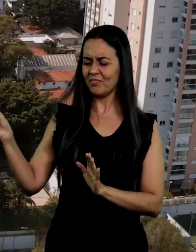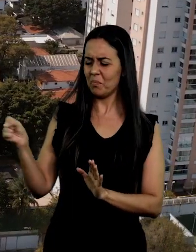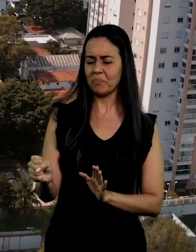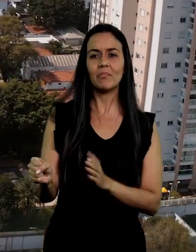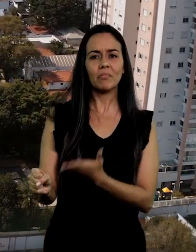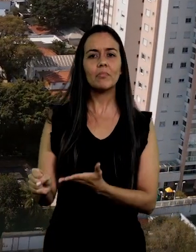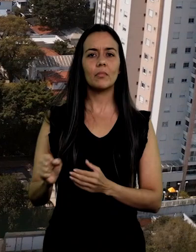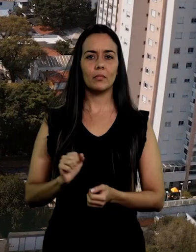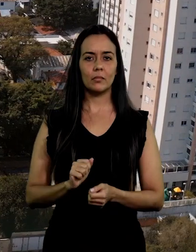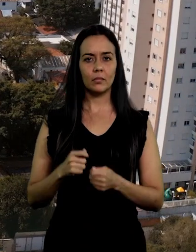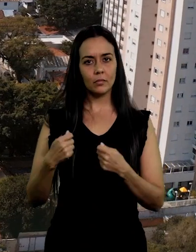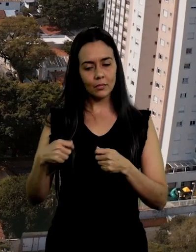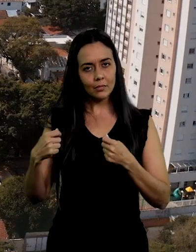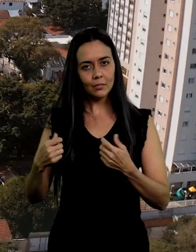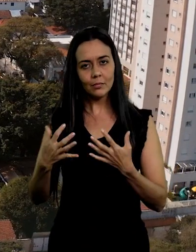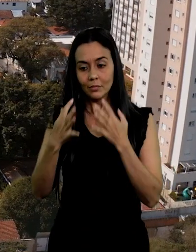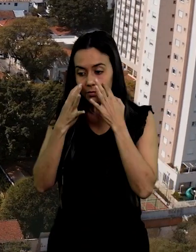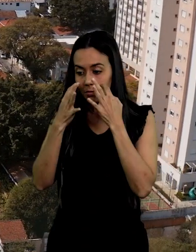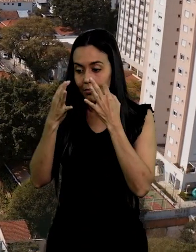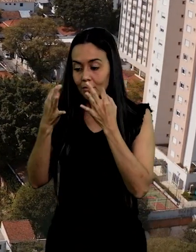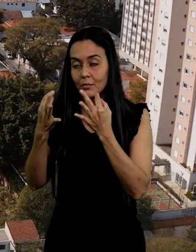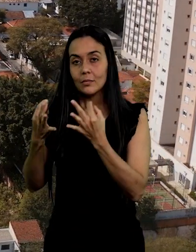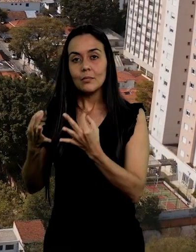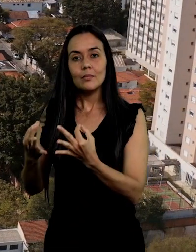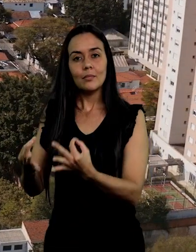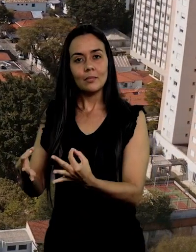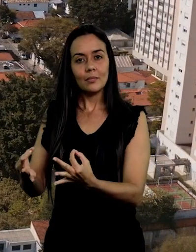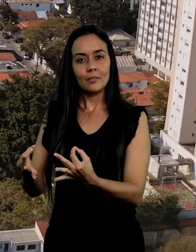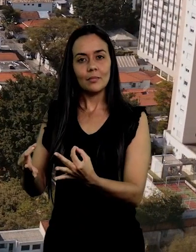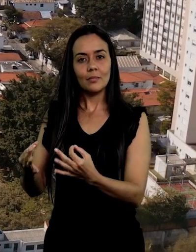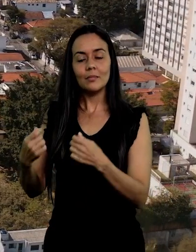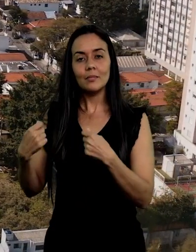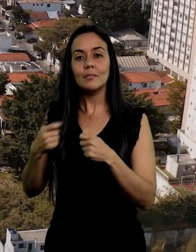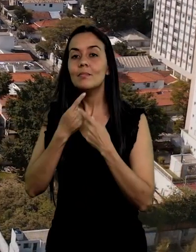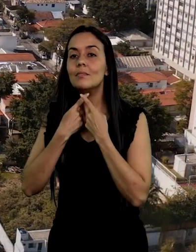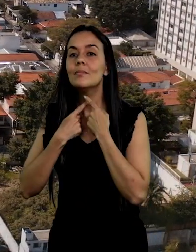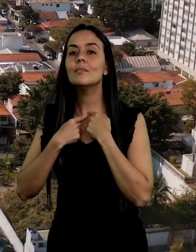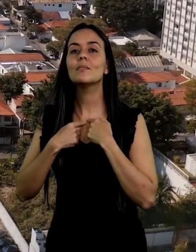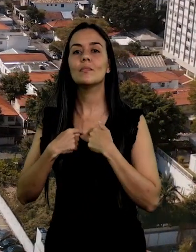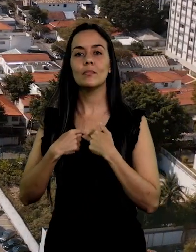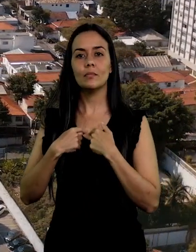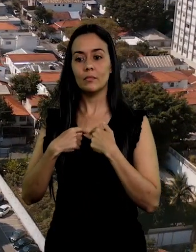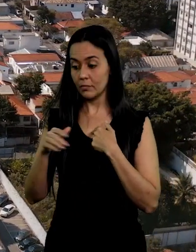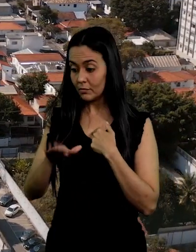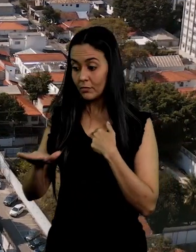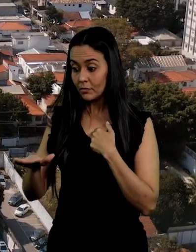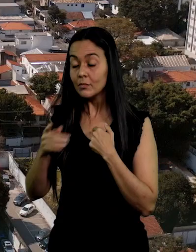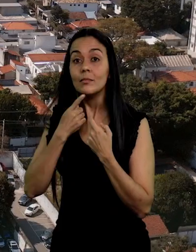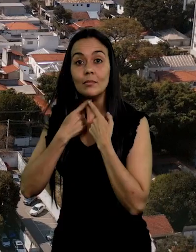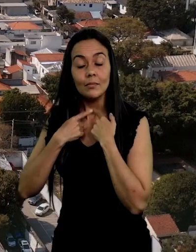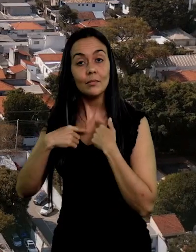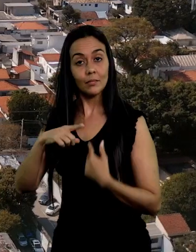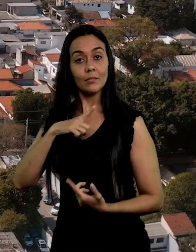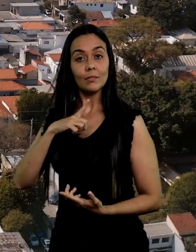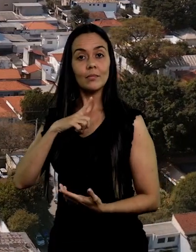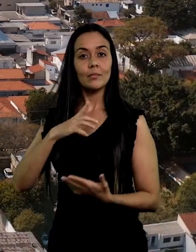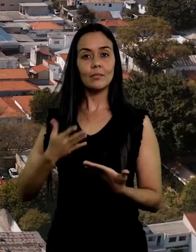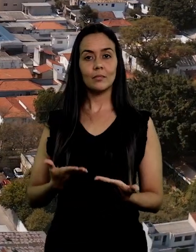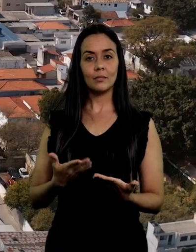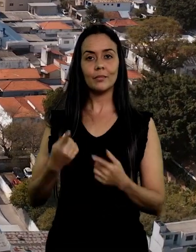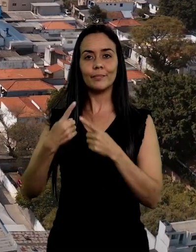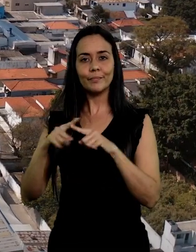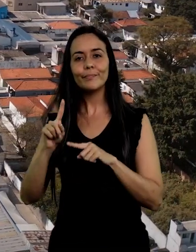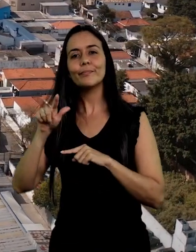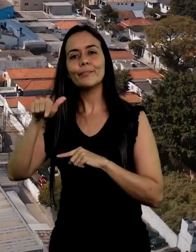de matemática, que na hora que vai mudar de aula, ele não quer mudar, ele quer ficar. Mas muda o professor,